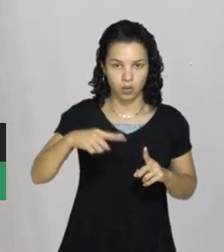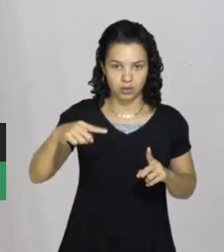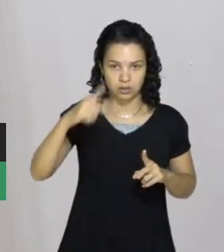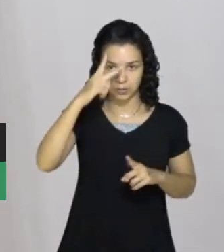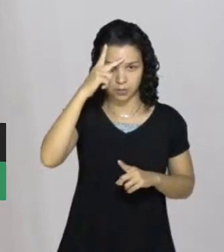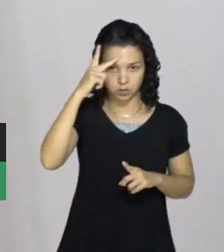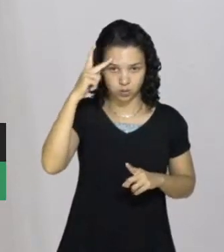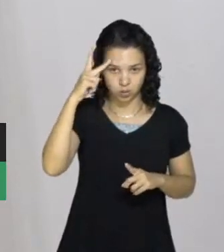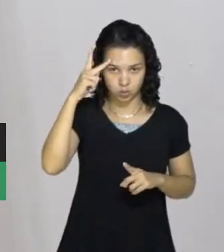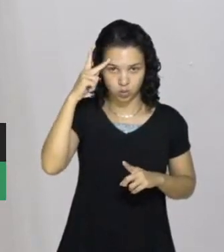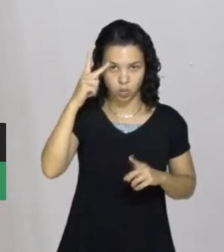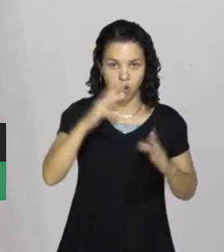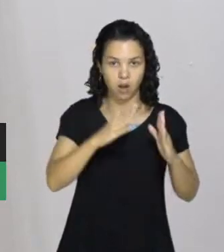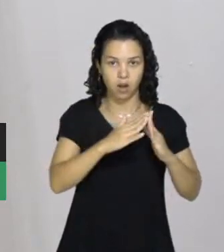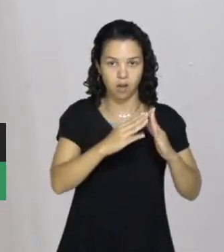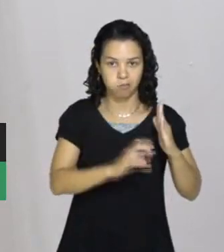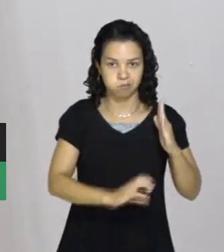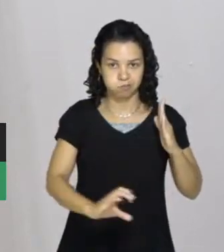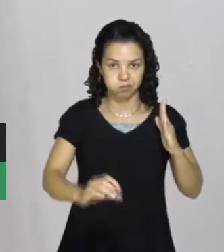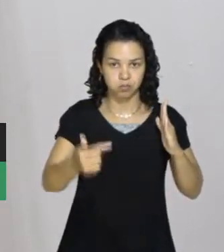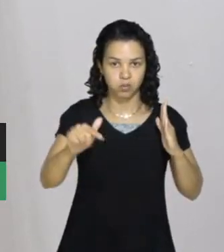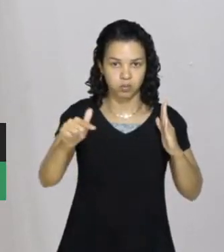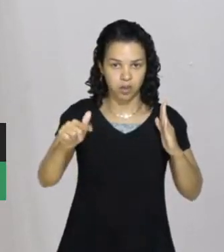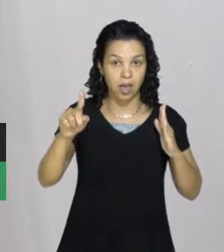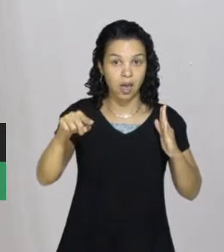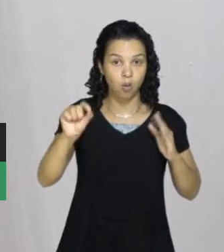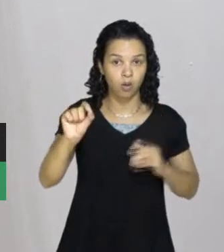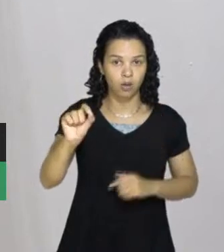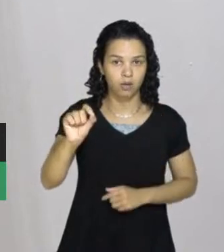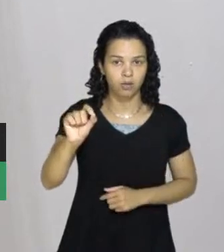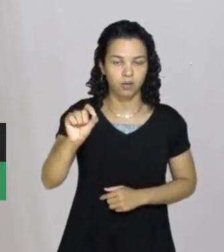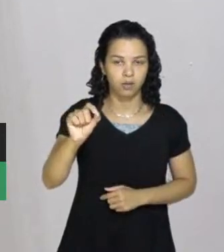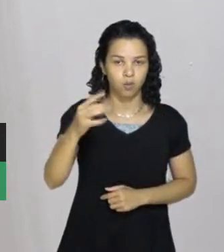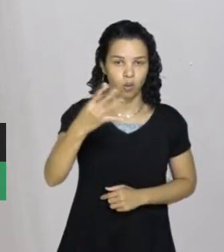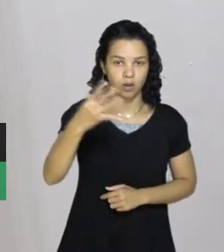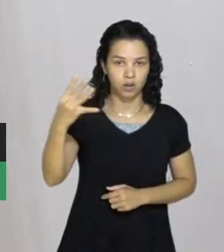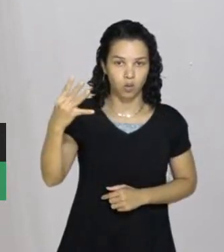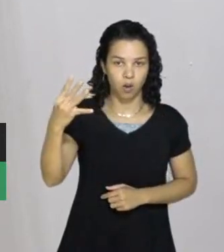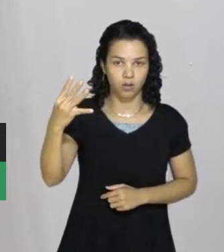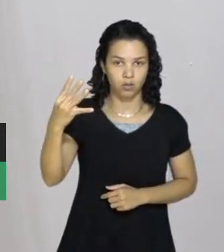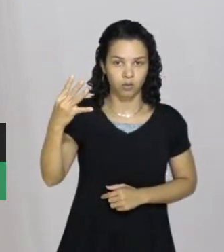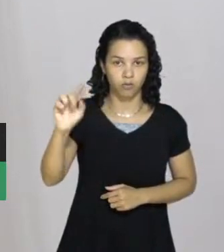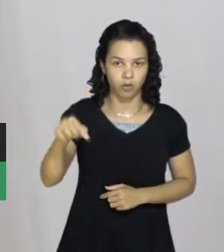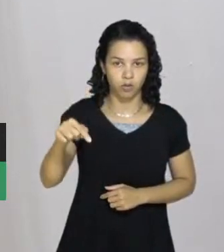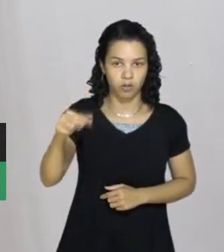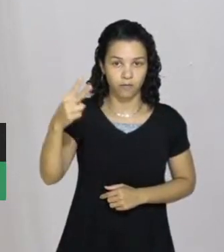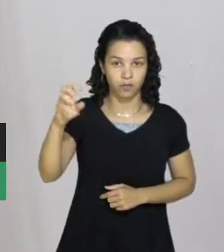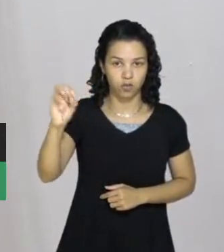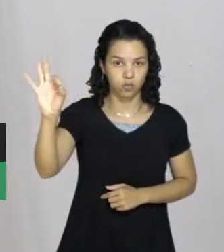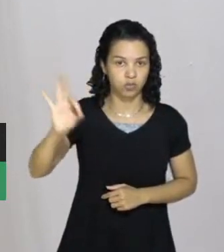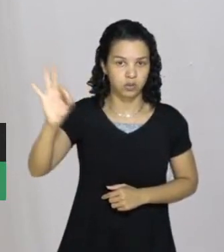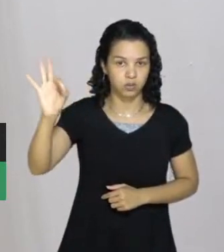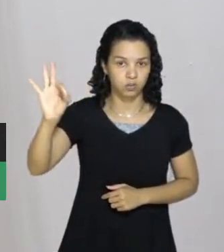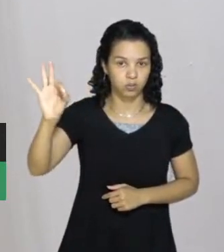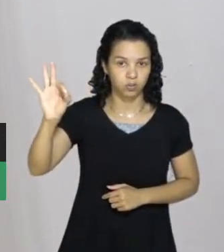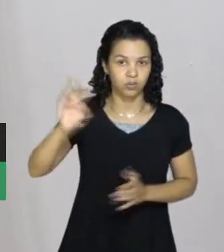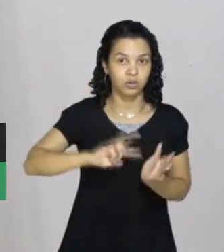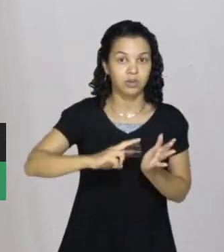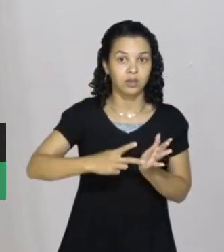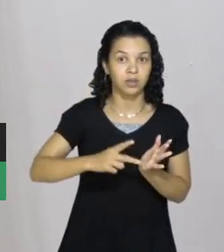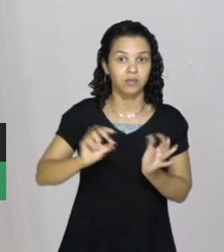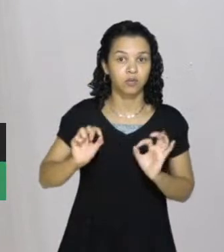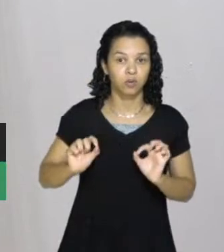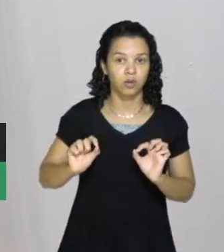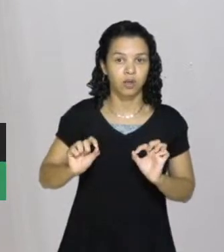tratamento de esgoto é de 44,20%. Ou seja, nós estamos em